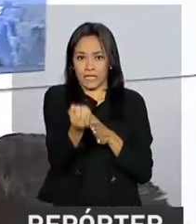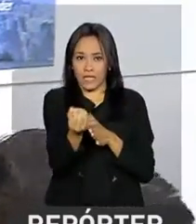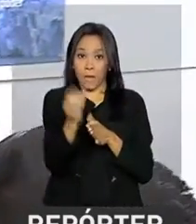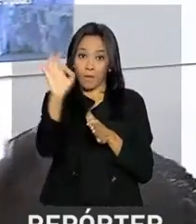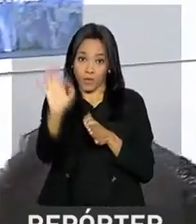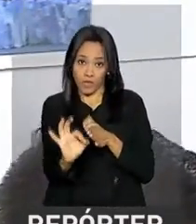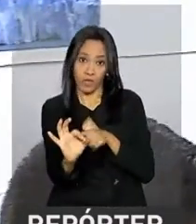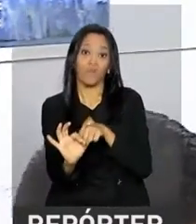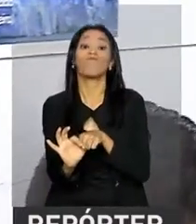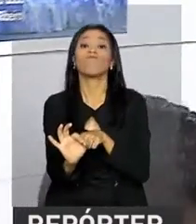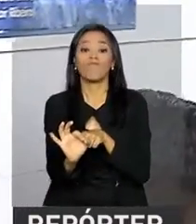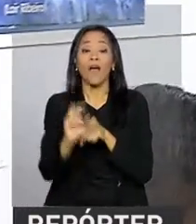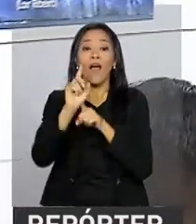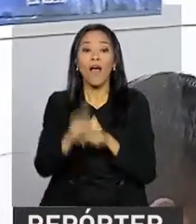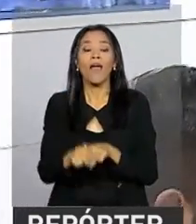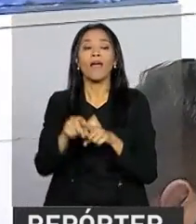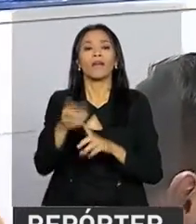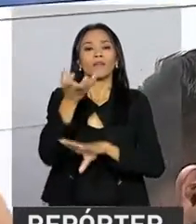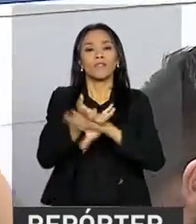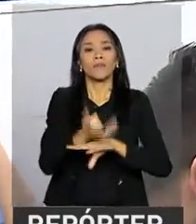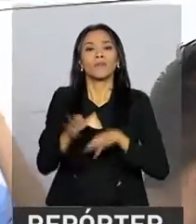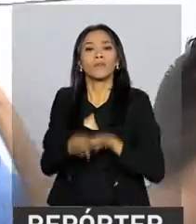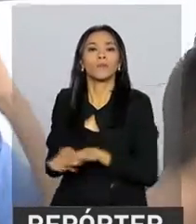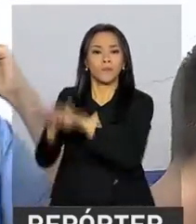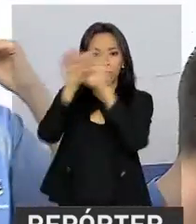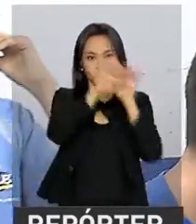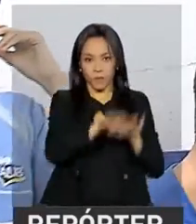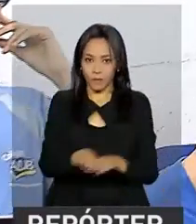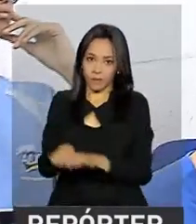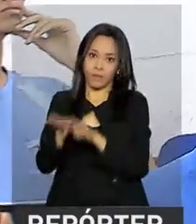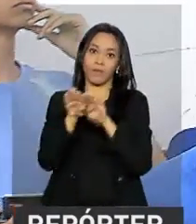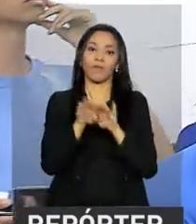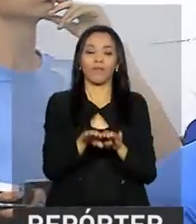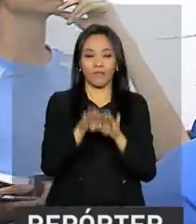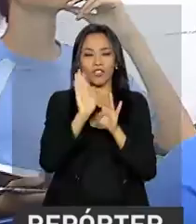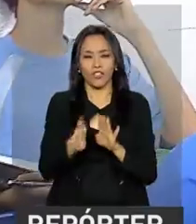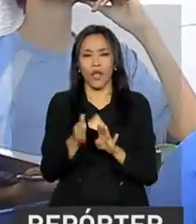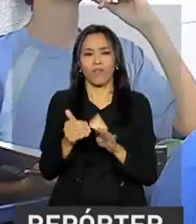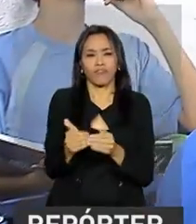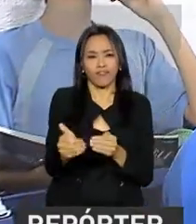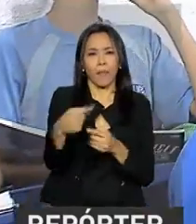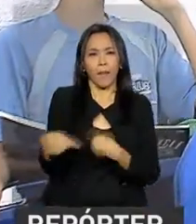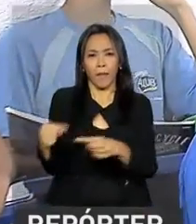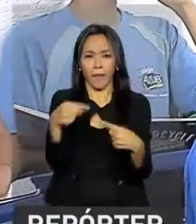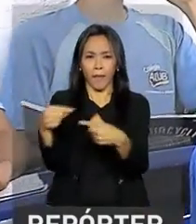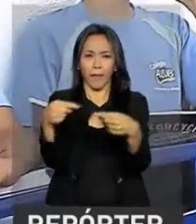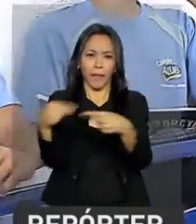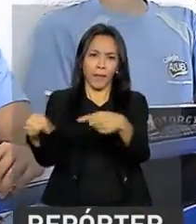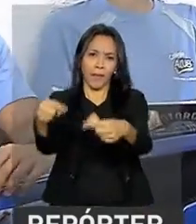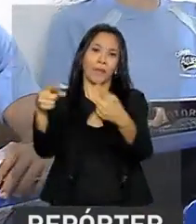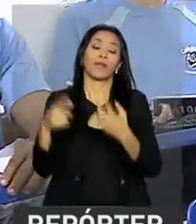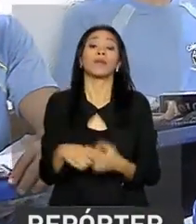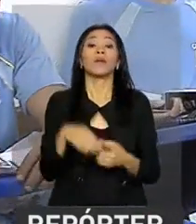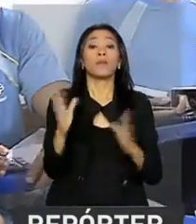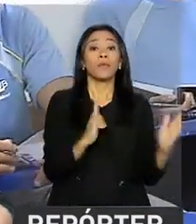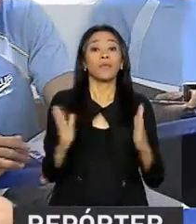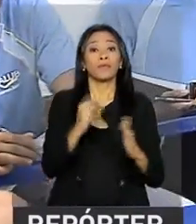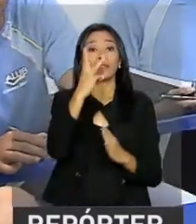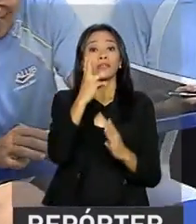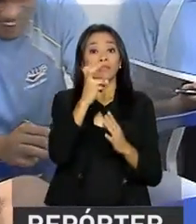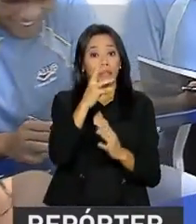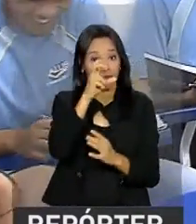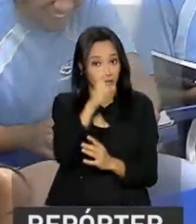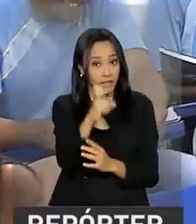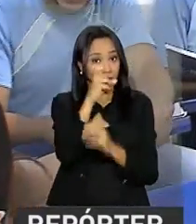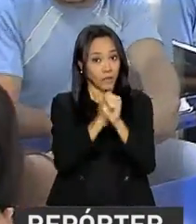ser definidos pela base nacional curricular comuns que está em debate as escolas vão ter cinco anos a partir de